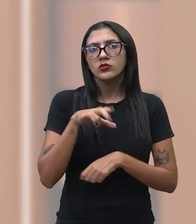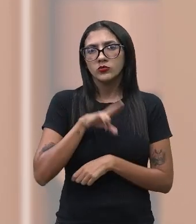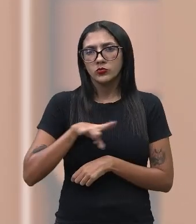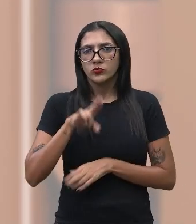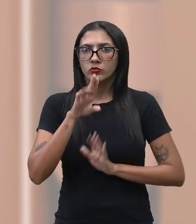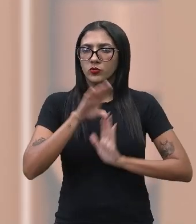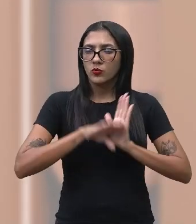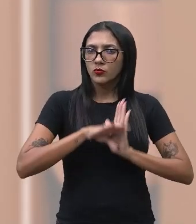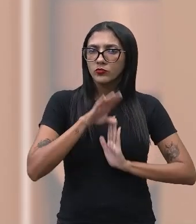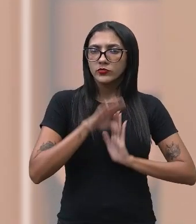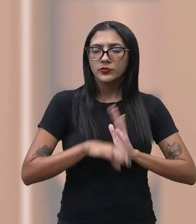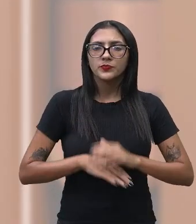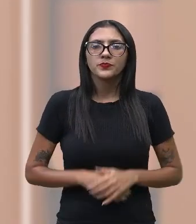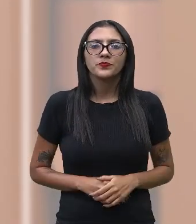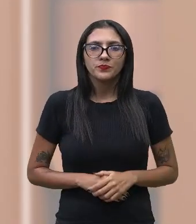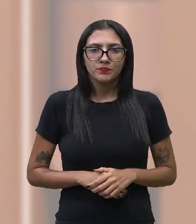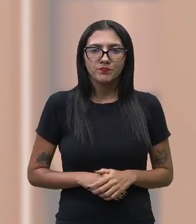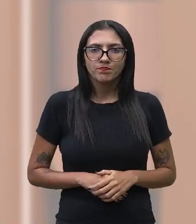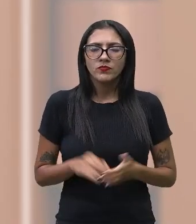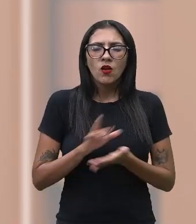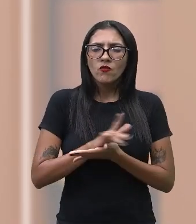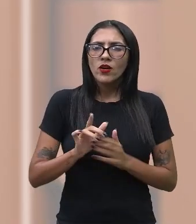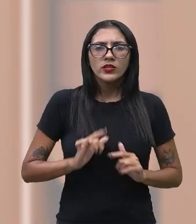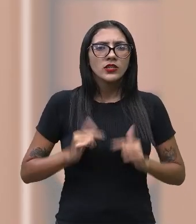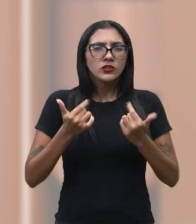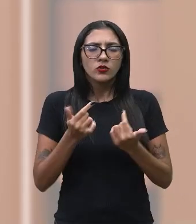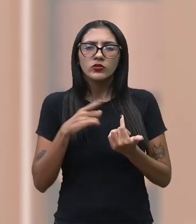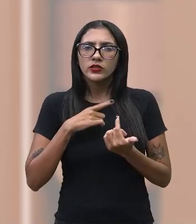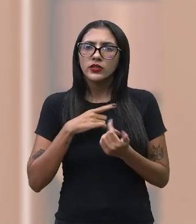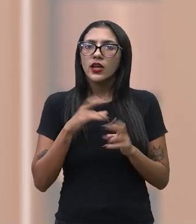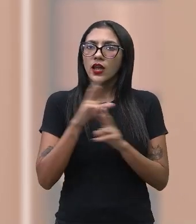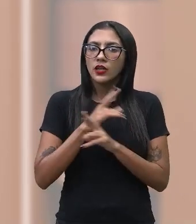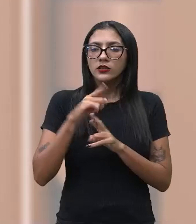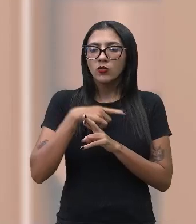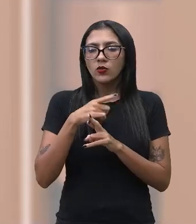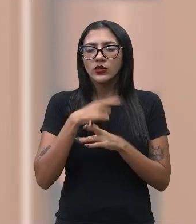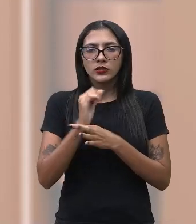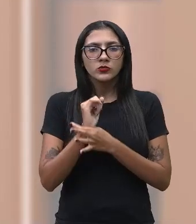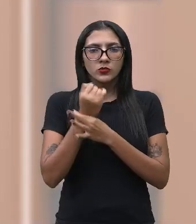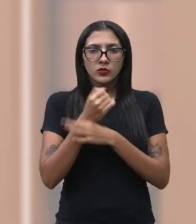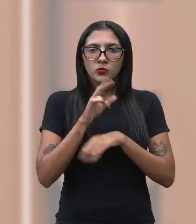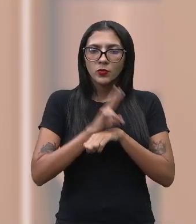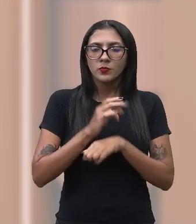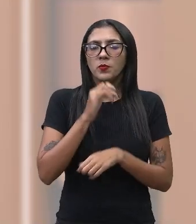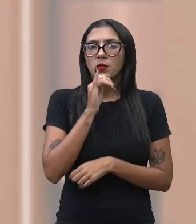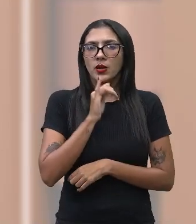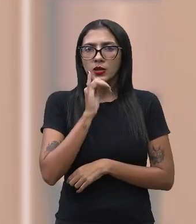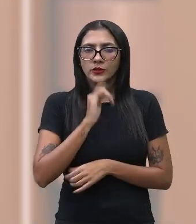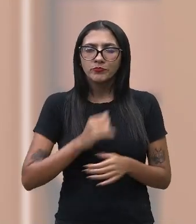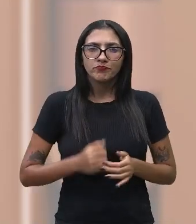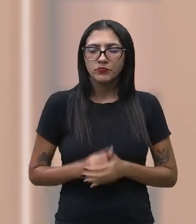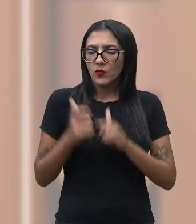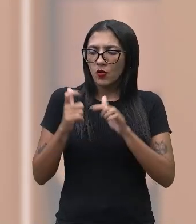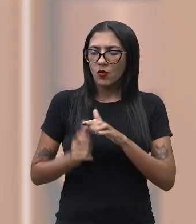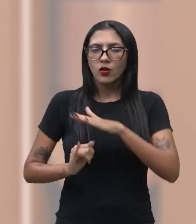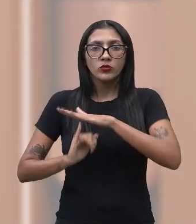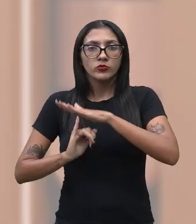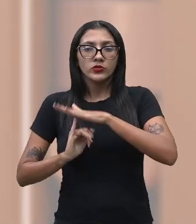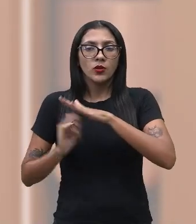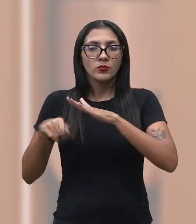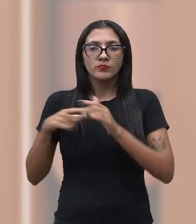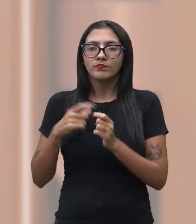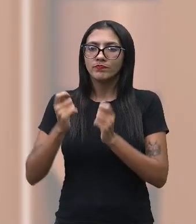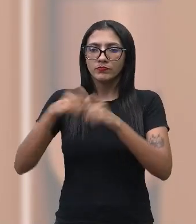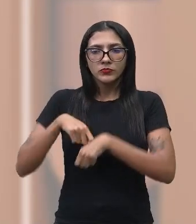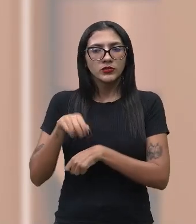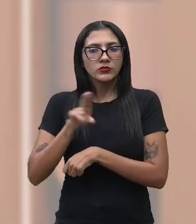né? Várias ações relacionadas à questão da sustentabilidade. Por exemplo, uma instituição, ela pode